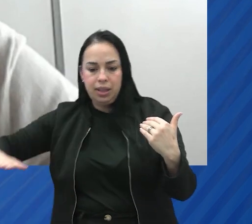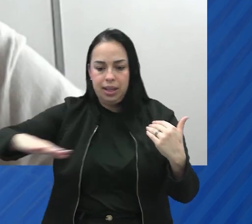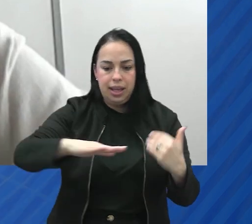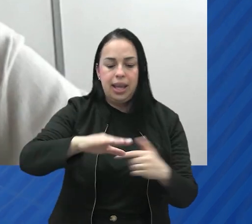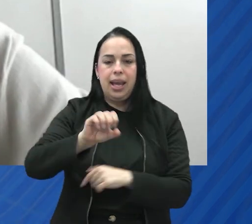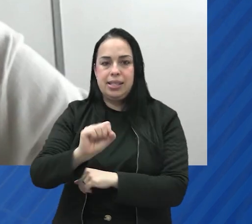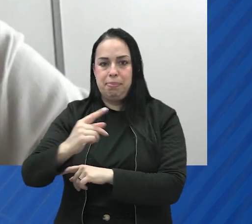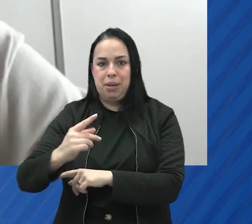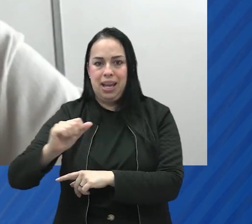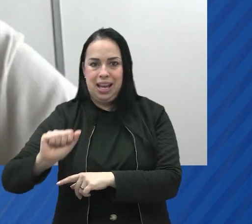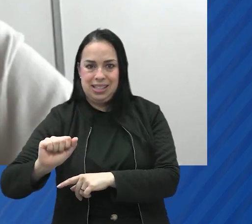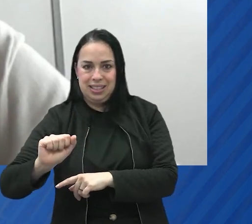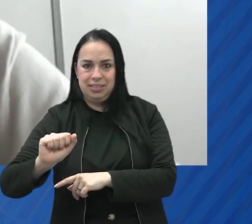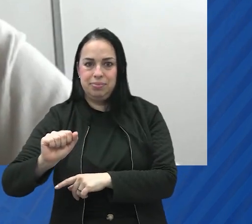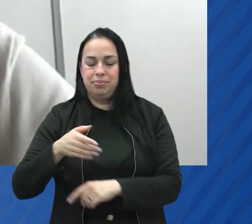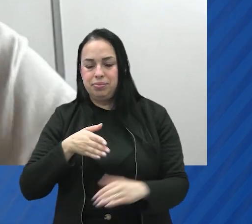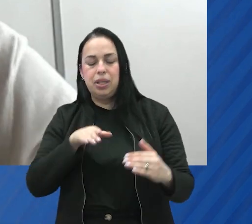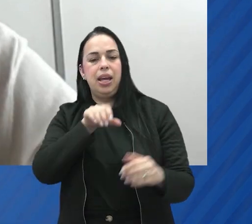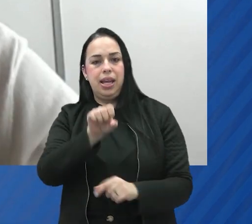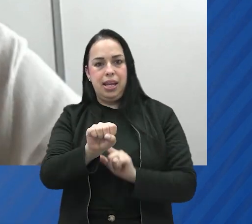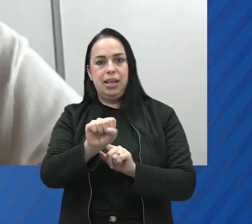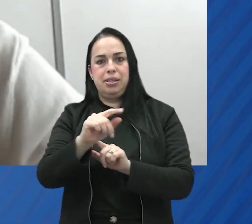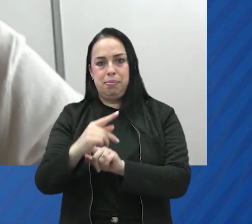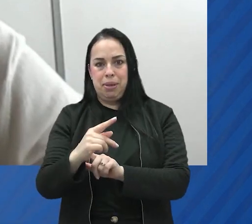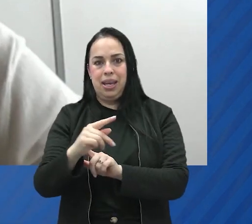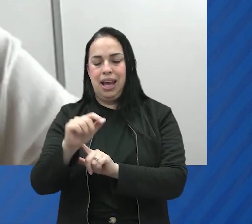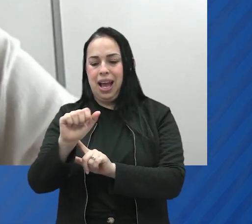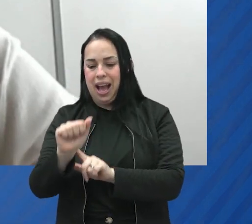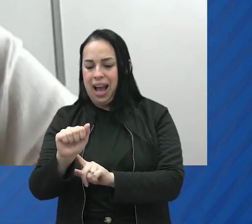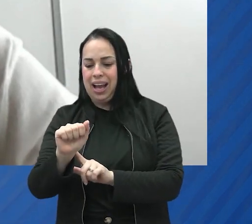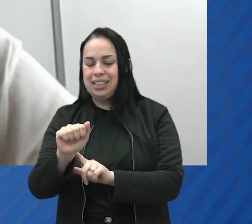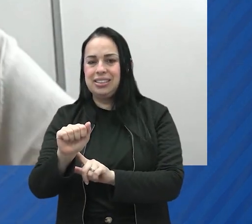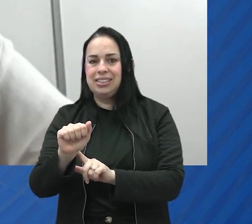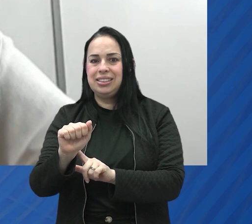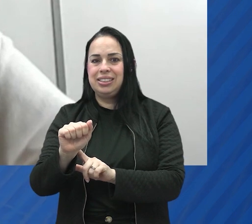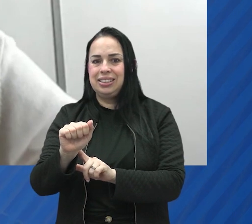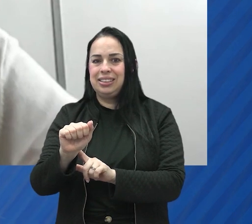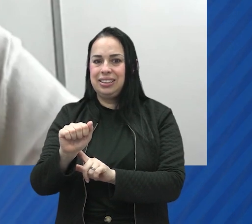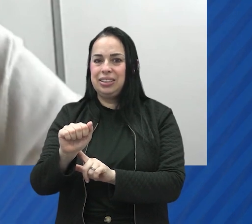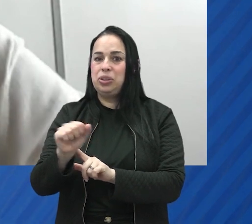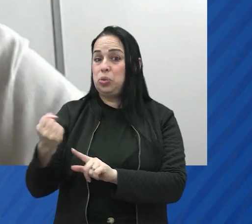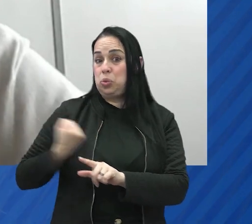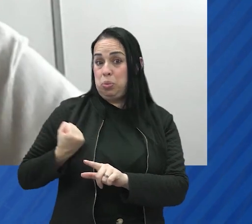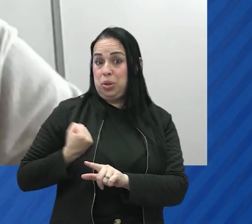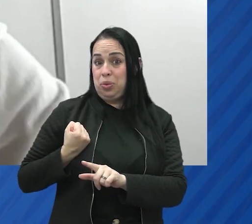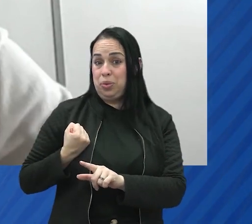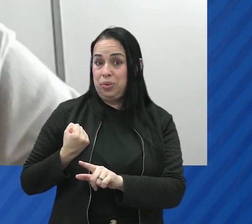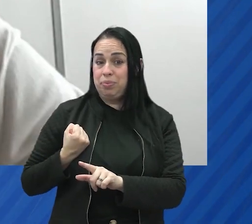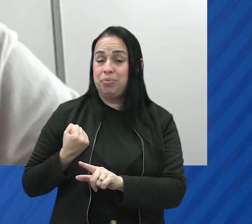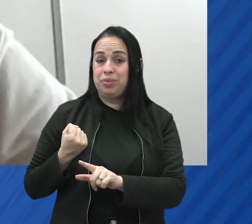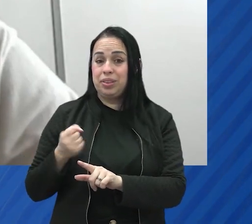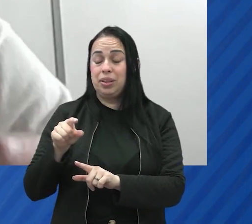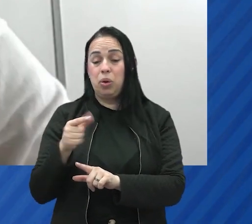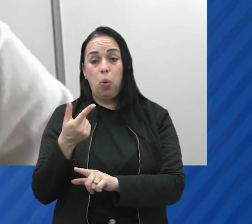as SPAs, que vai receber, além do A, depois do SP, um SPA, alguma coisa, ela vai